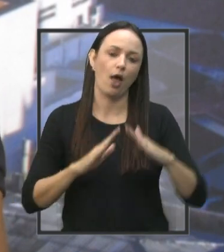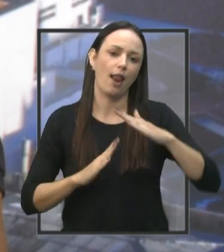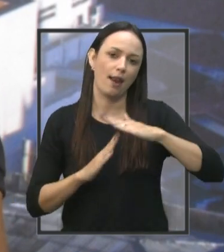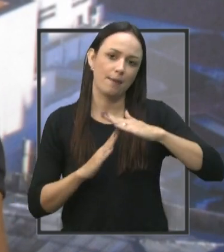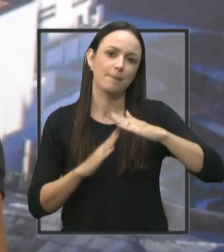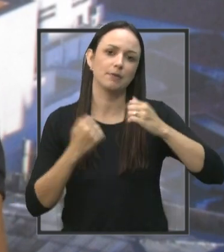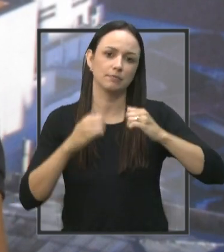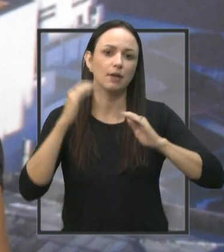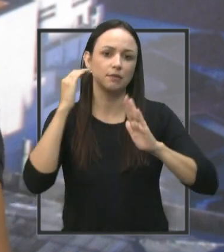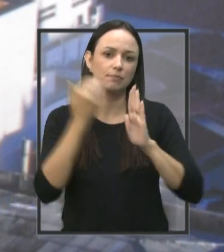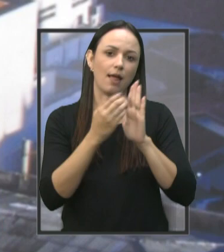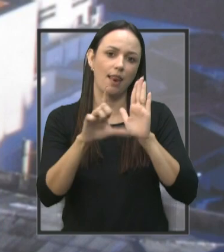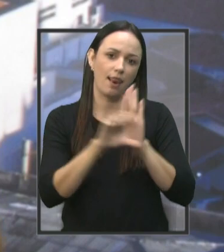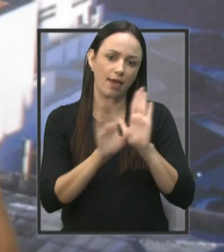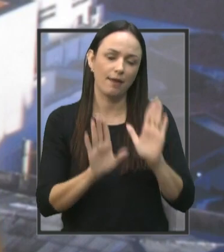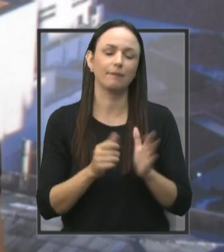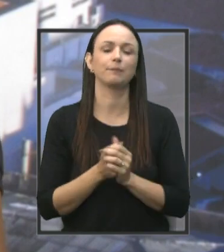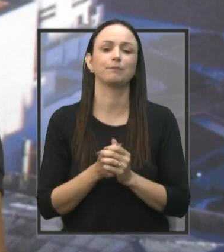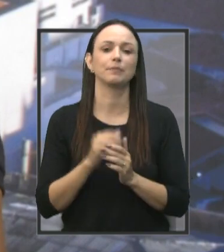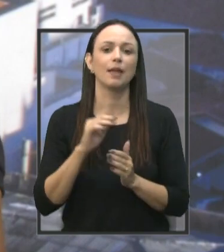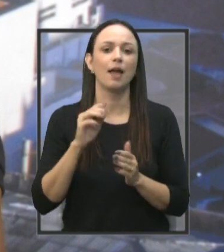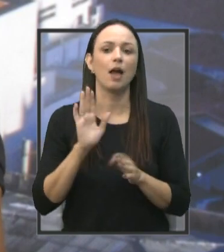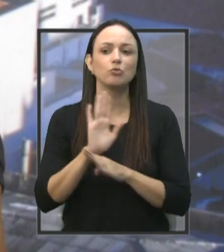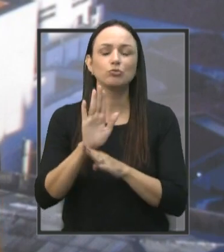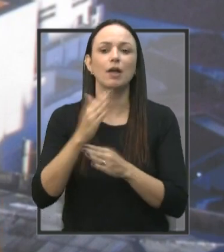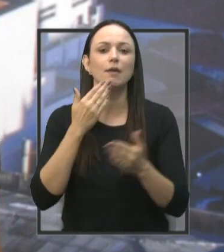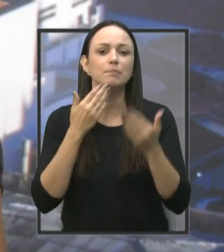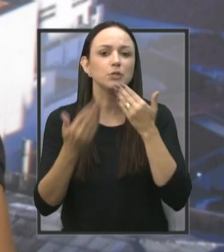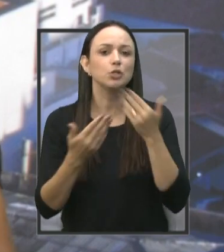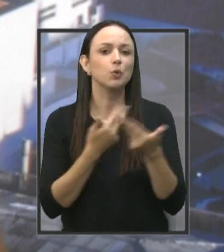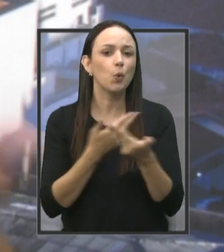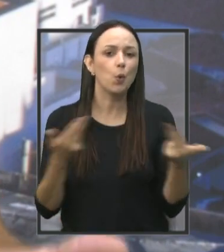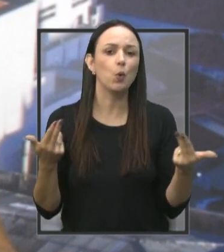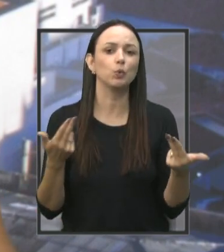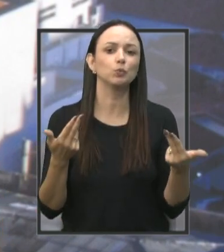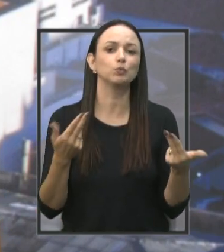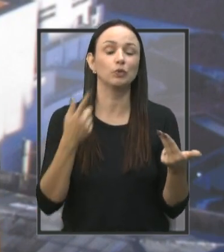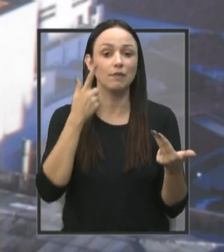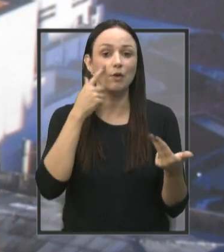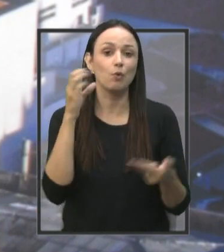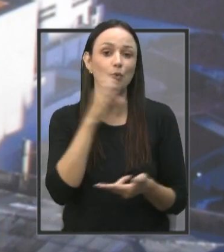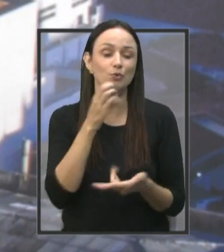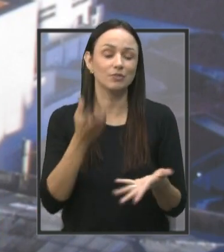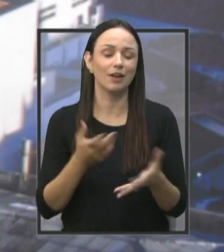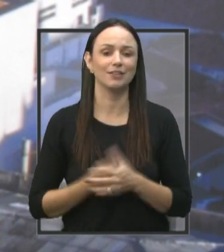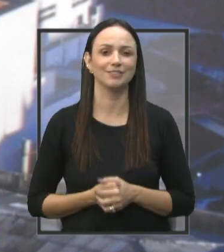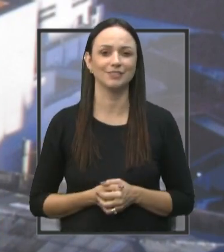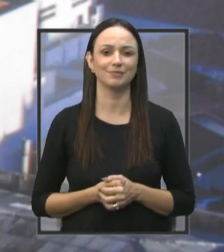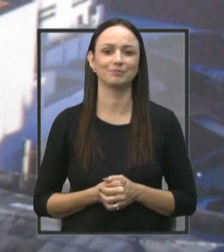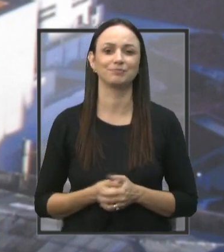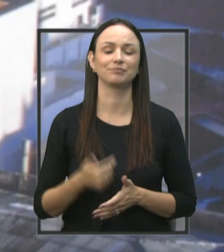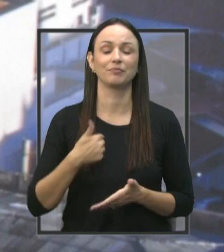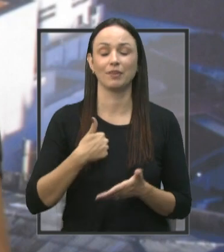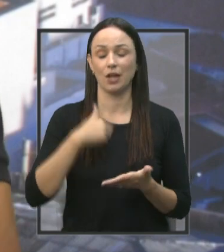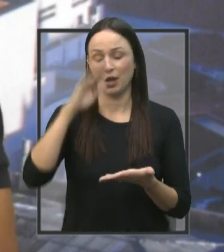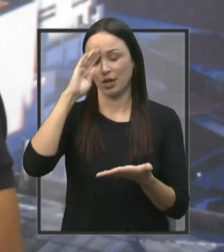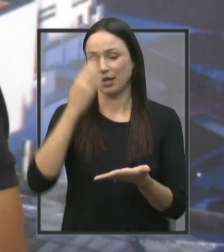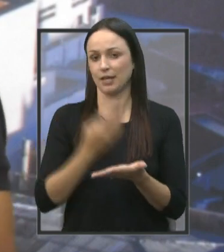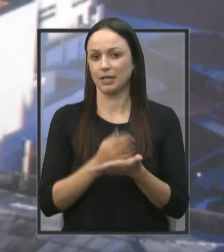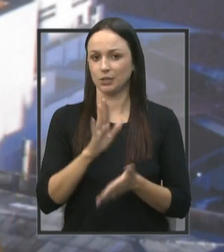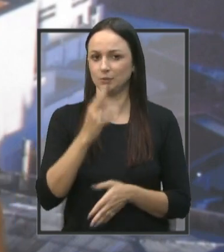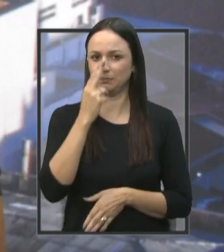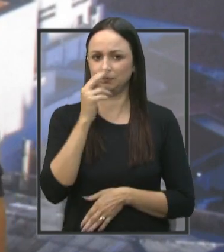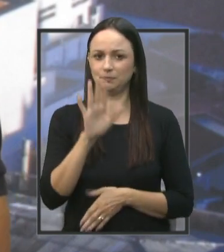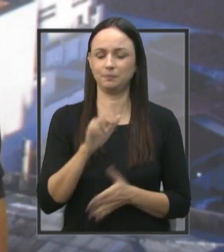da lei, daquilo que é proposto, mas atender essas demandas, as quais julgam urgentes. Eu acredito,